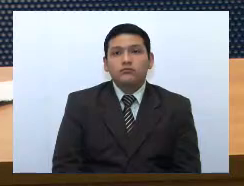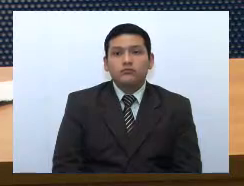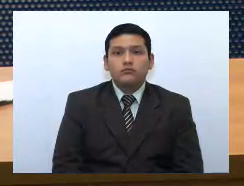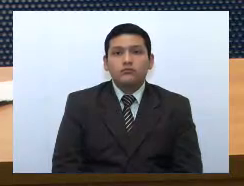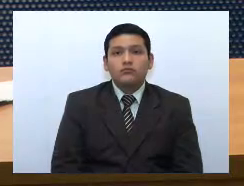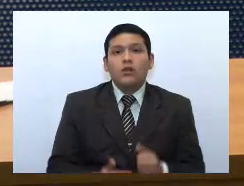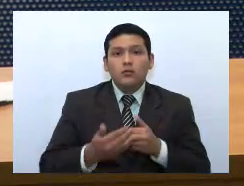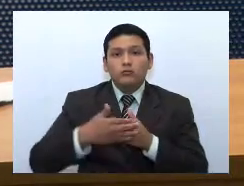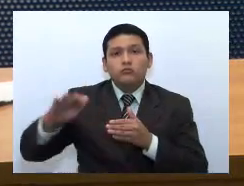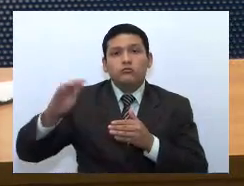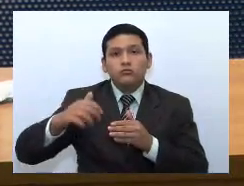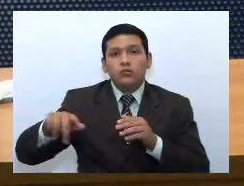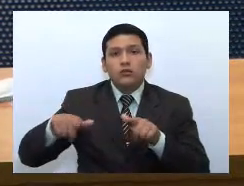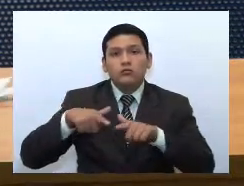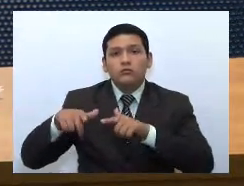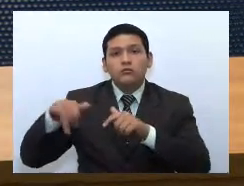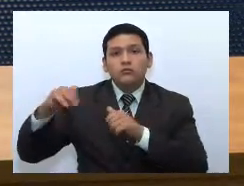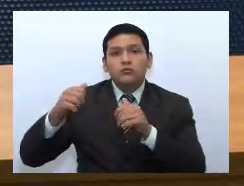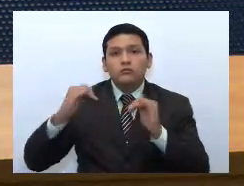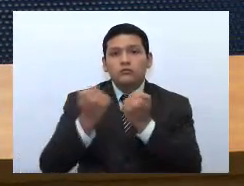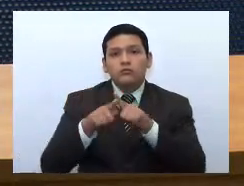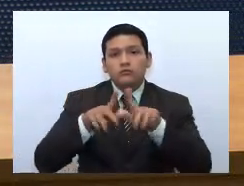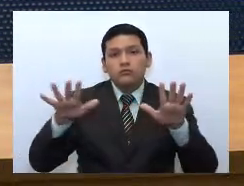Reabertos os trabalhos,